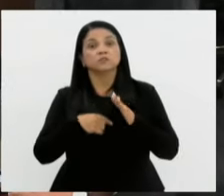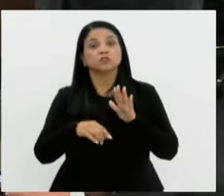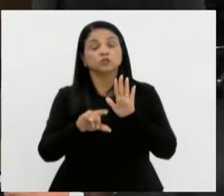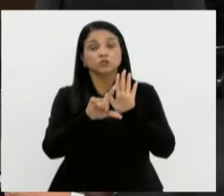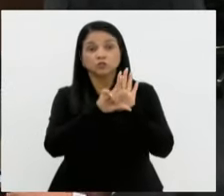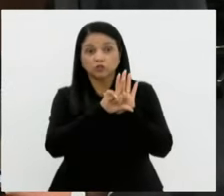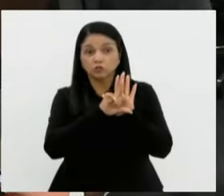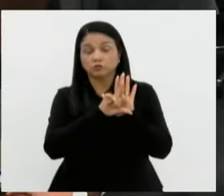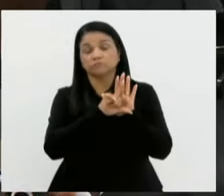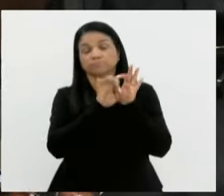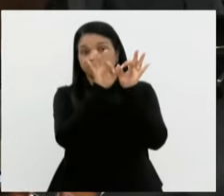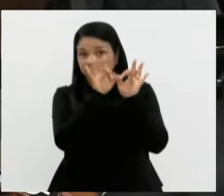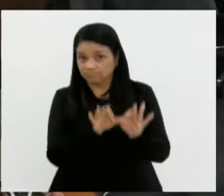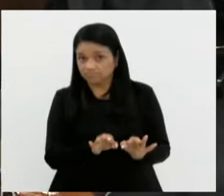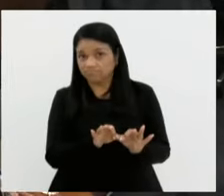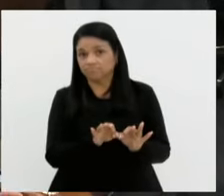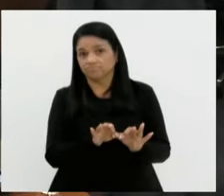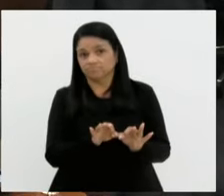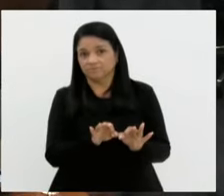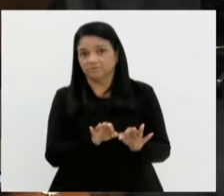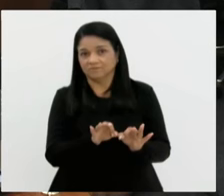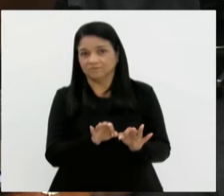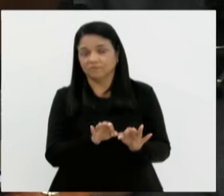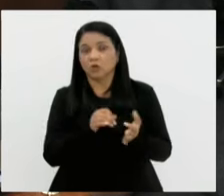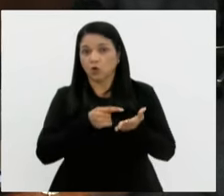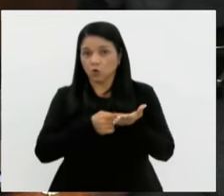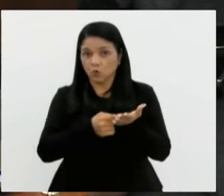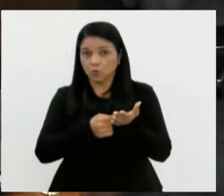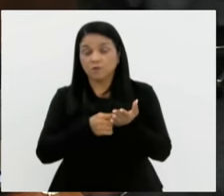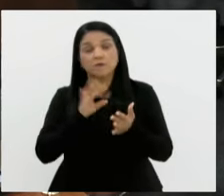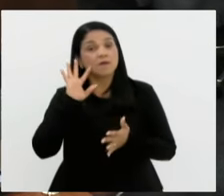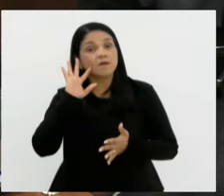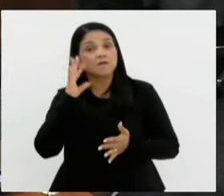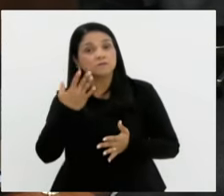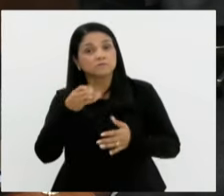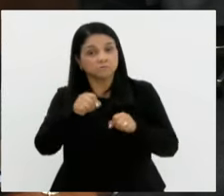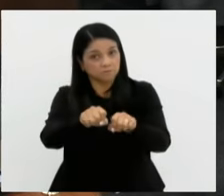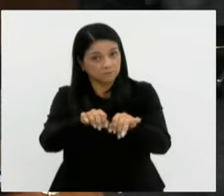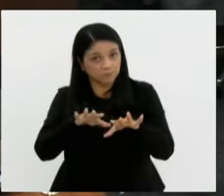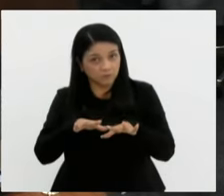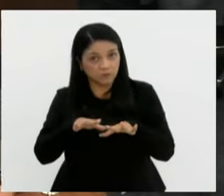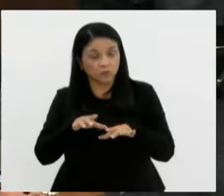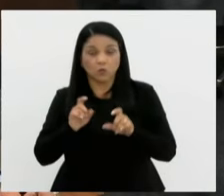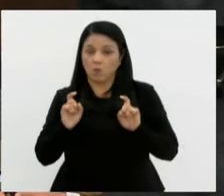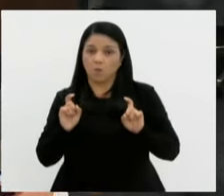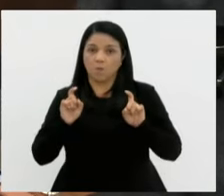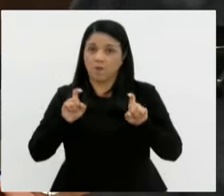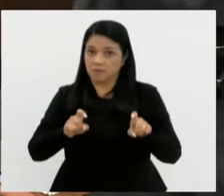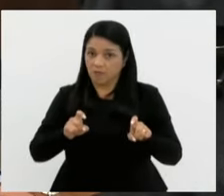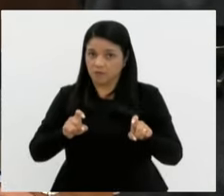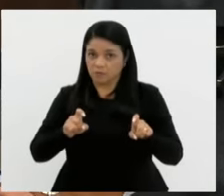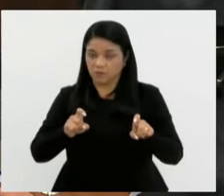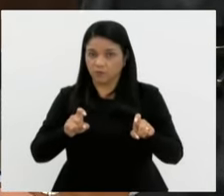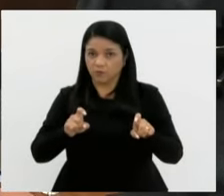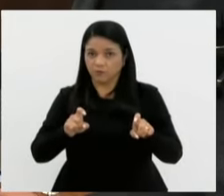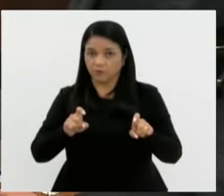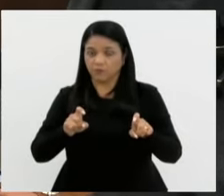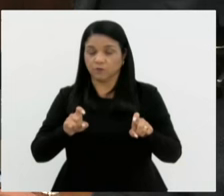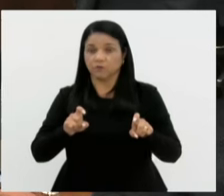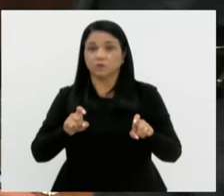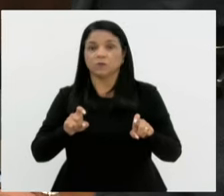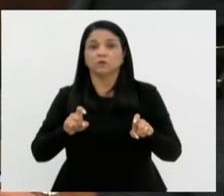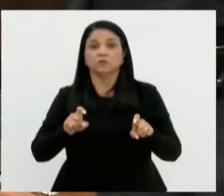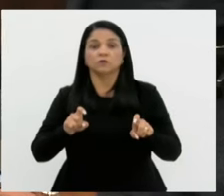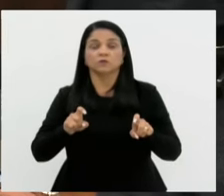cumpre, mas quem decide sobre o parlamento ou sobre o mandato, que não é da deputada Lucinha, mas é um mandato do parlamento, é